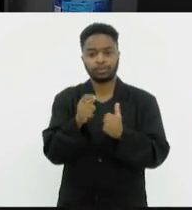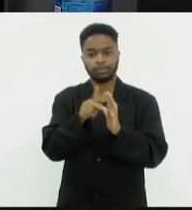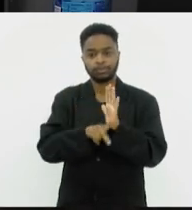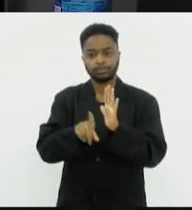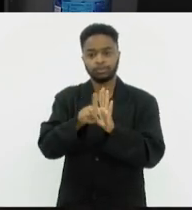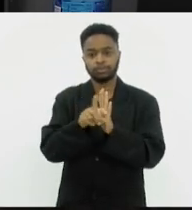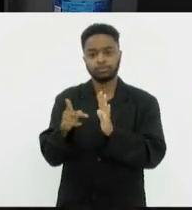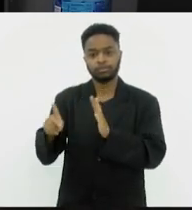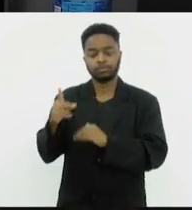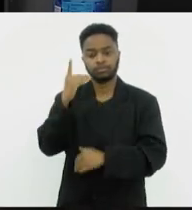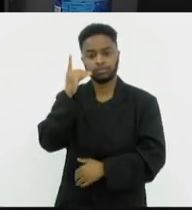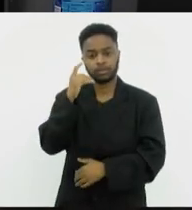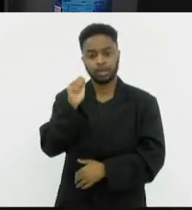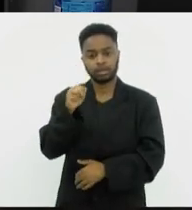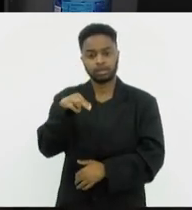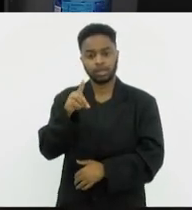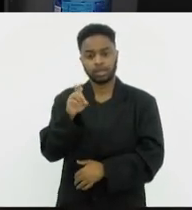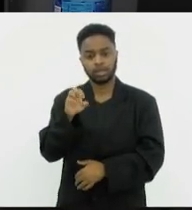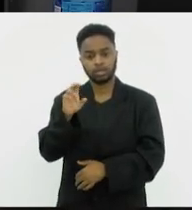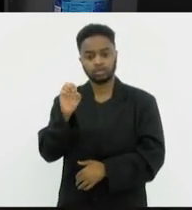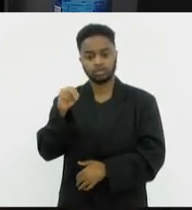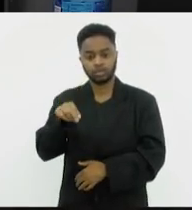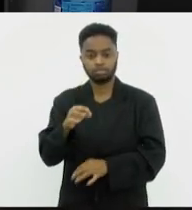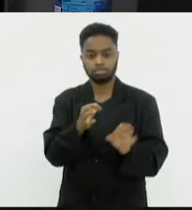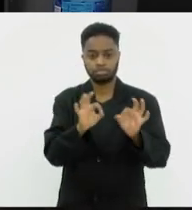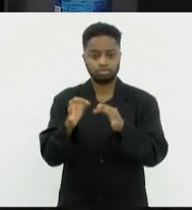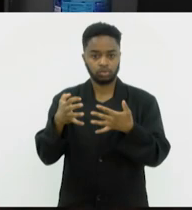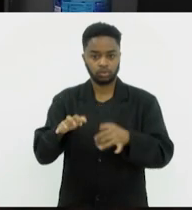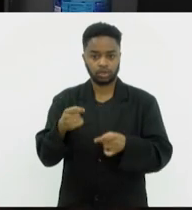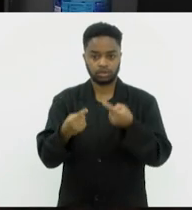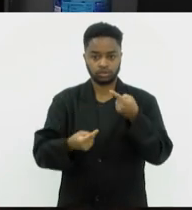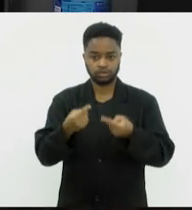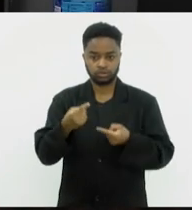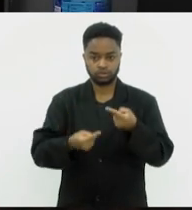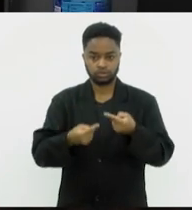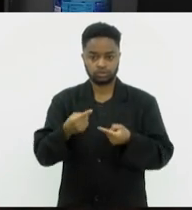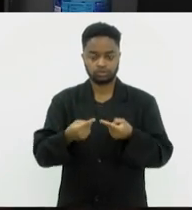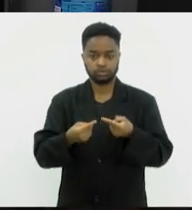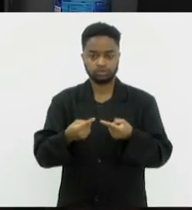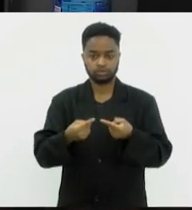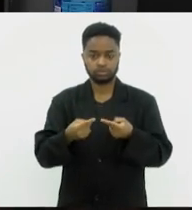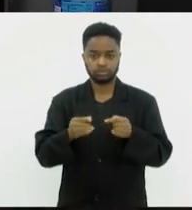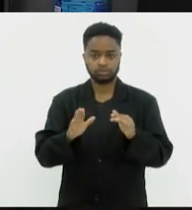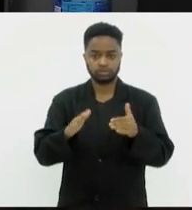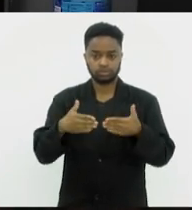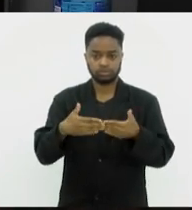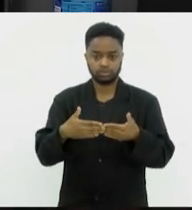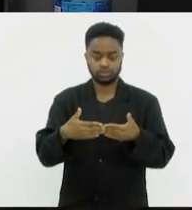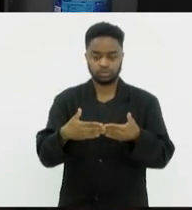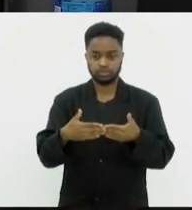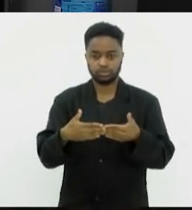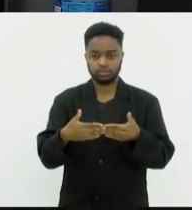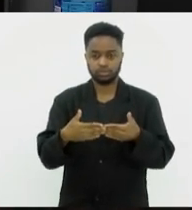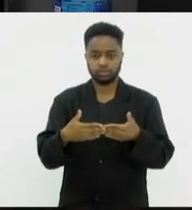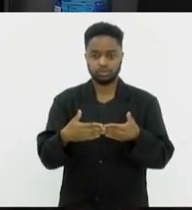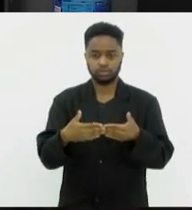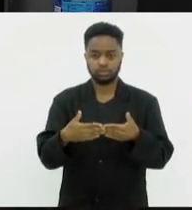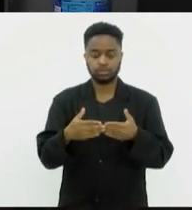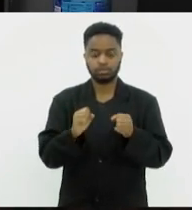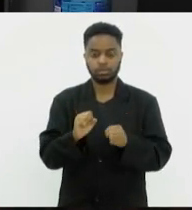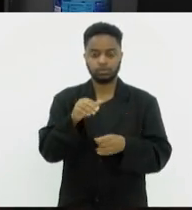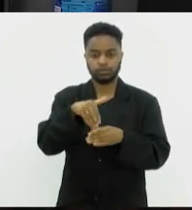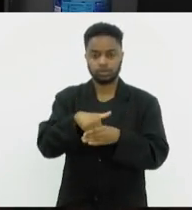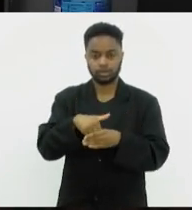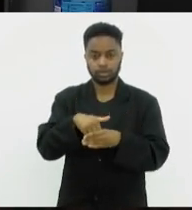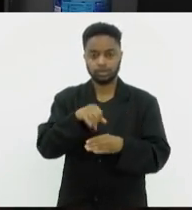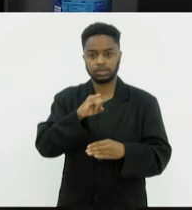nosso nobre deputado Anderson Moraes. Não havendo mais quem queira discutir, encerrada a discussão, em